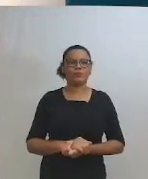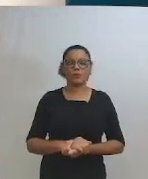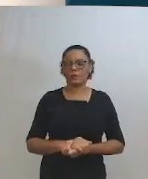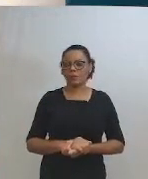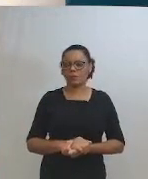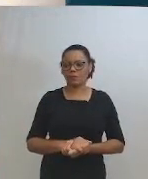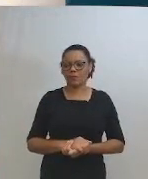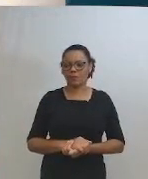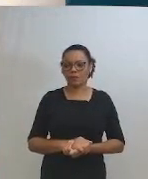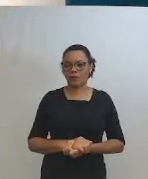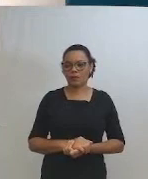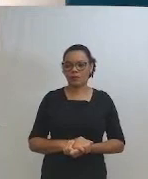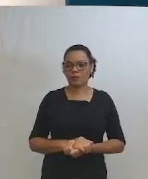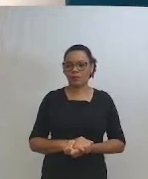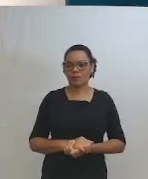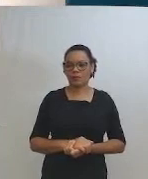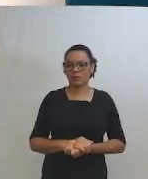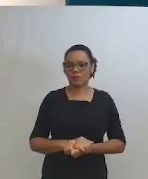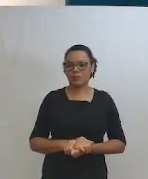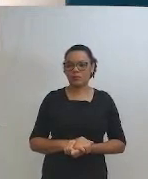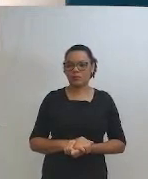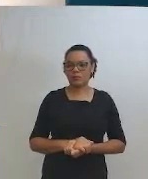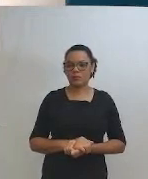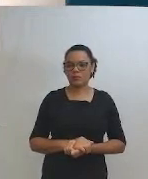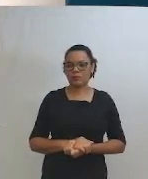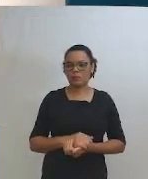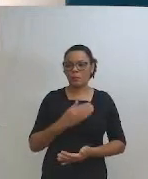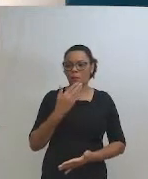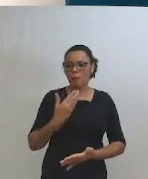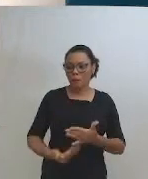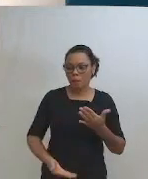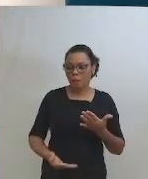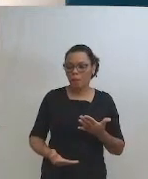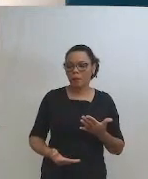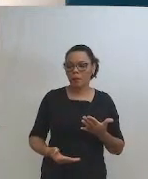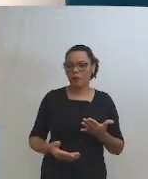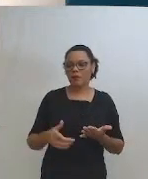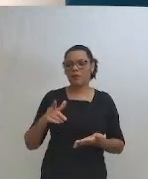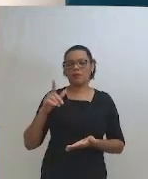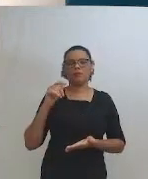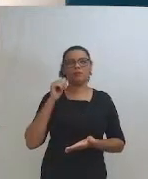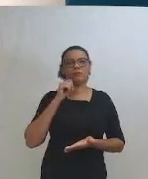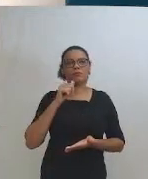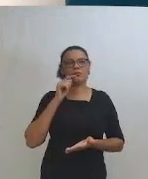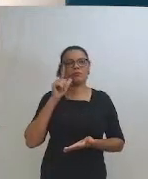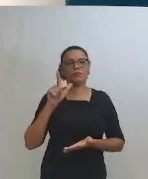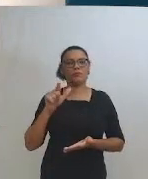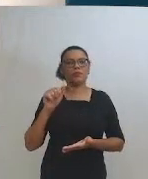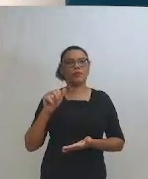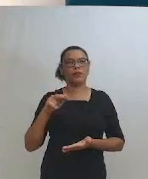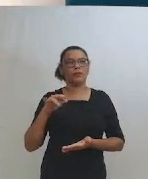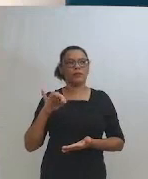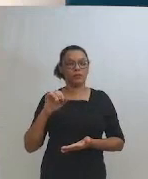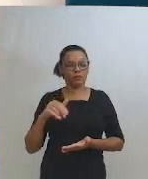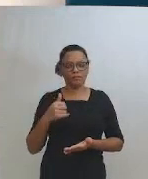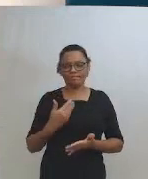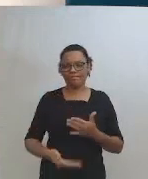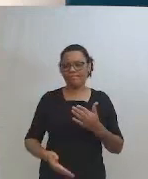e parece que a ministra Laurita perdeu a conexão novamente. Mas ela está ouvindo. Eu acho que a gente